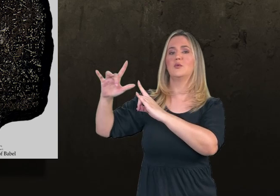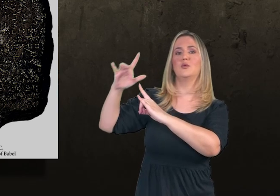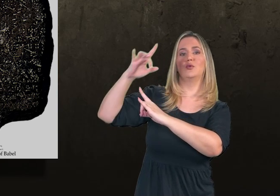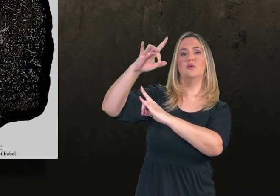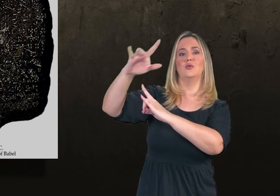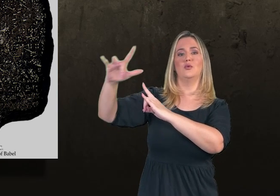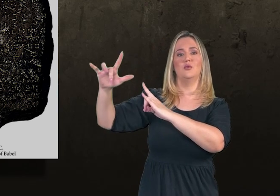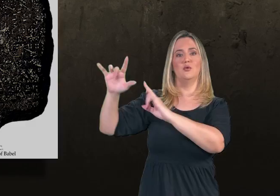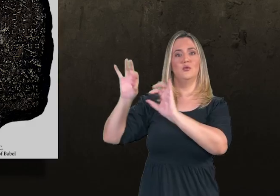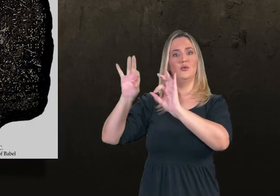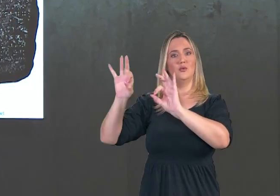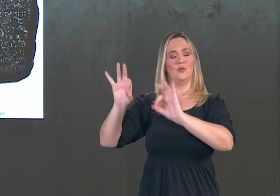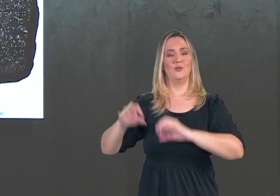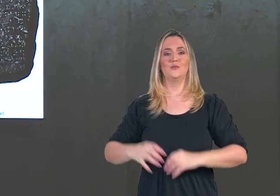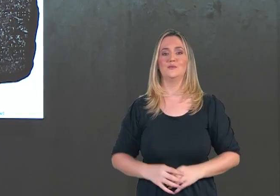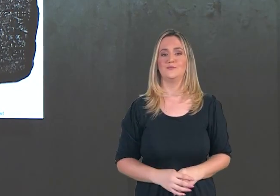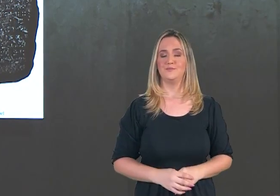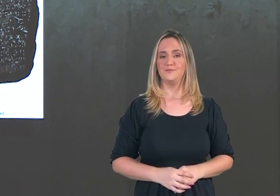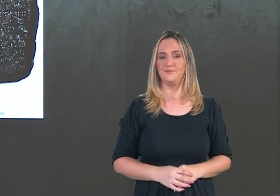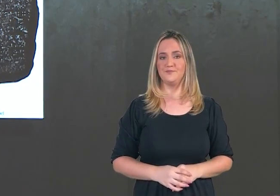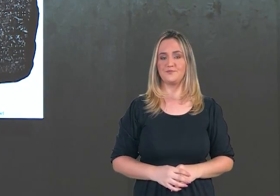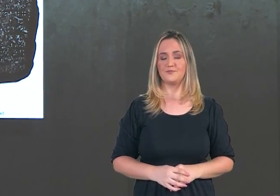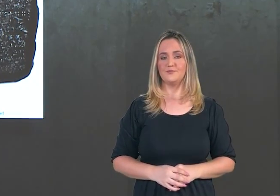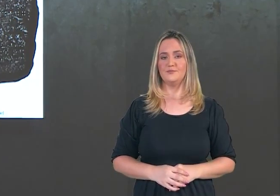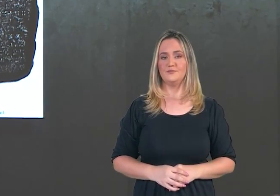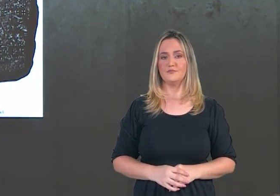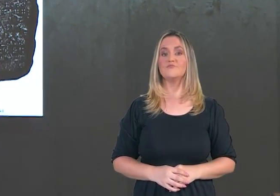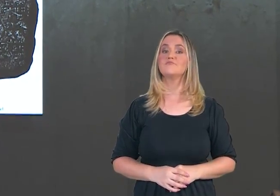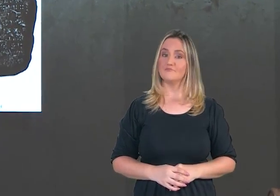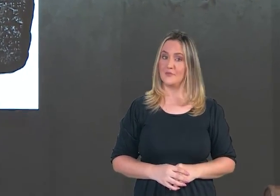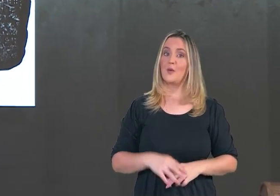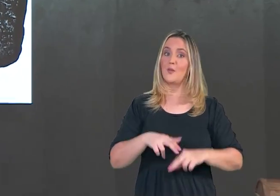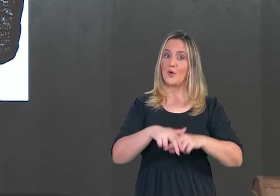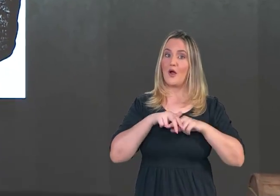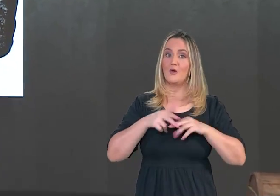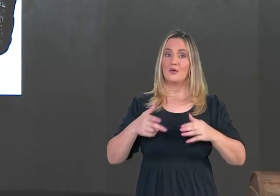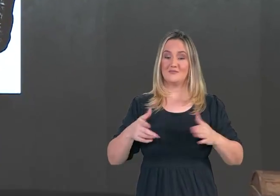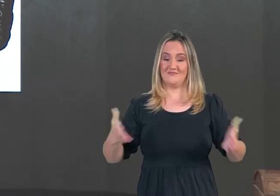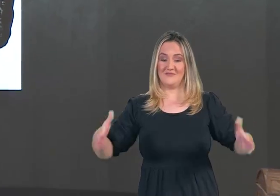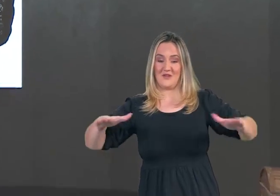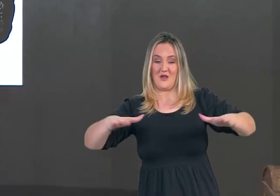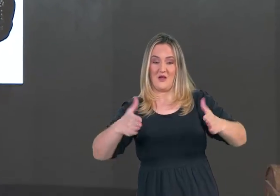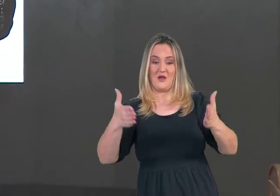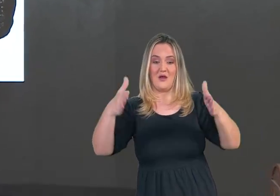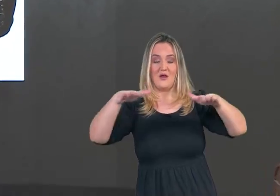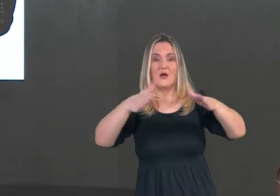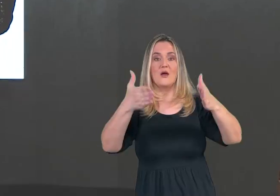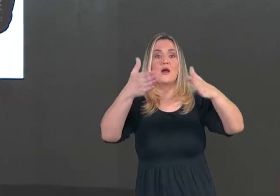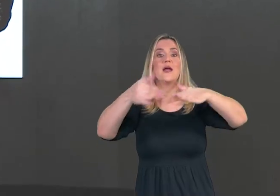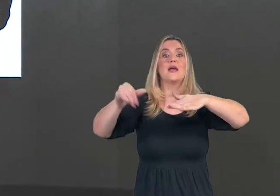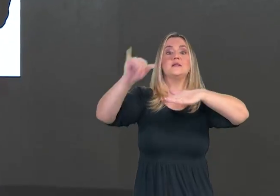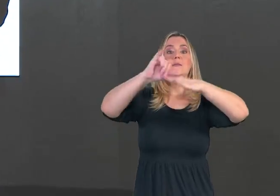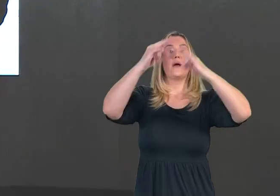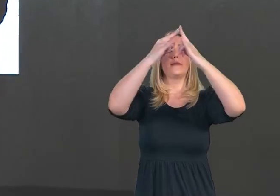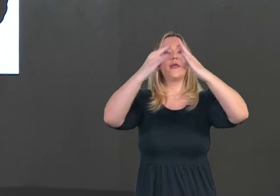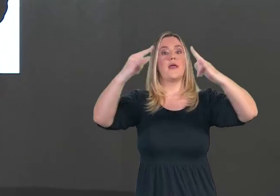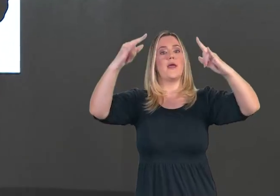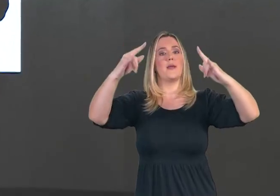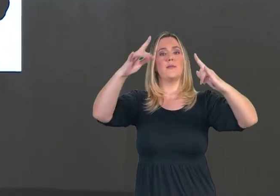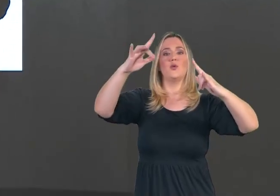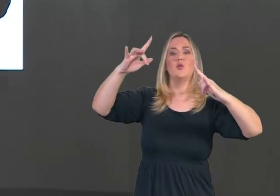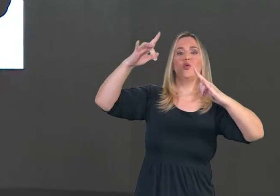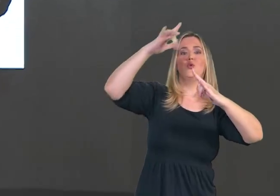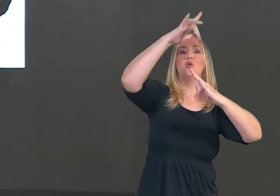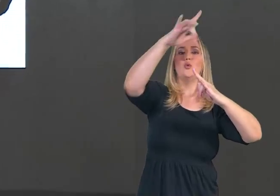ou Torre de Babel. Aliás, foi desse templo que veio a inscrição do Museu de Arqueologia Bíblica do